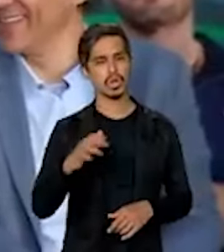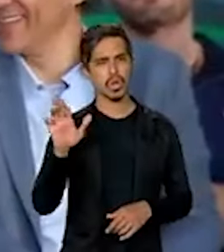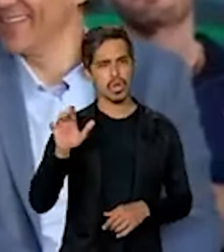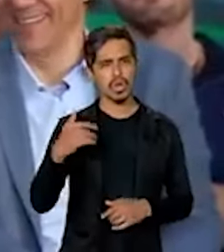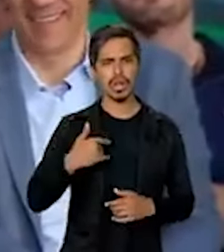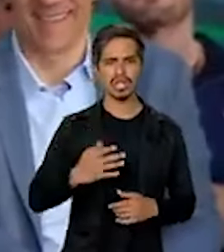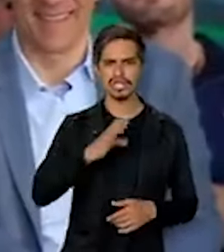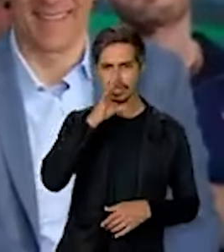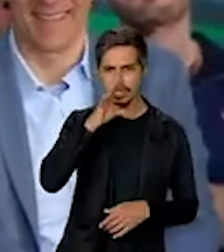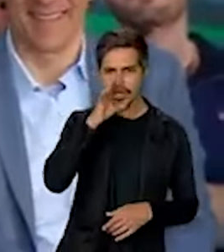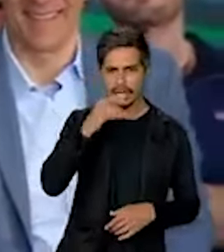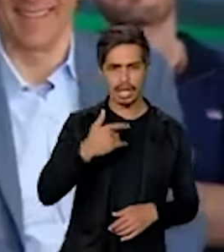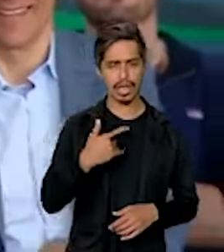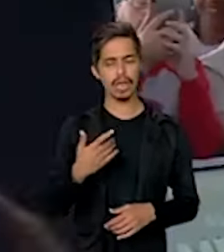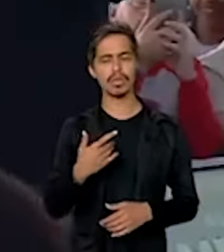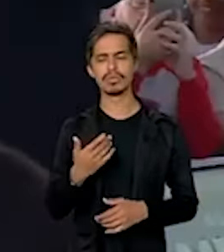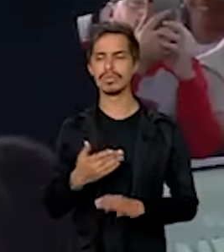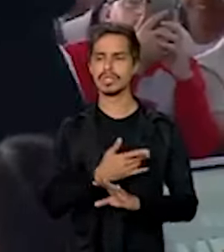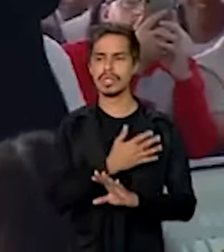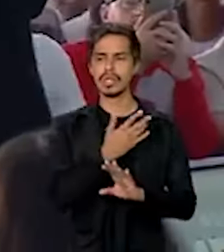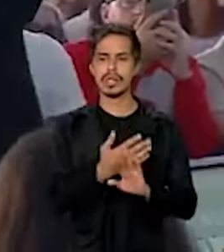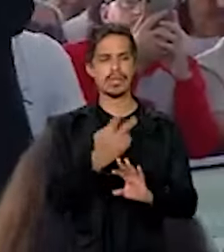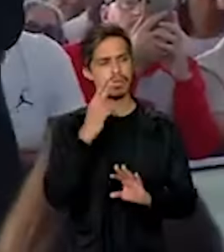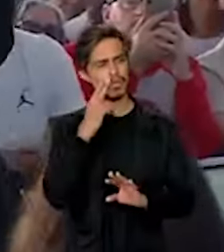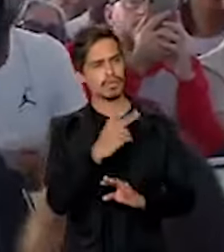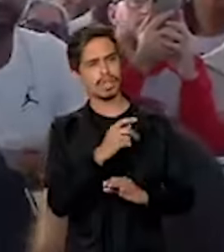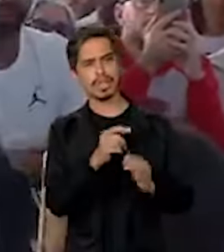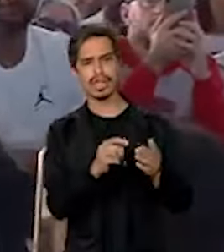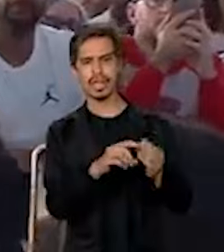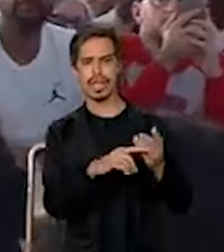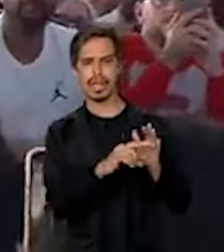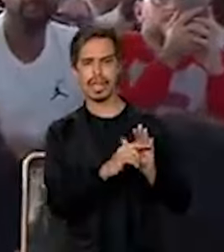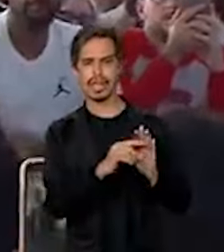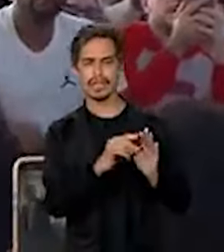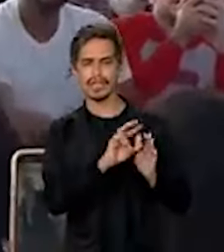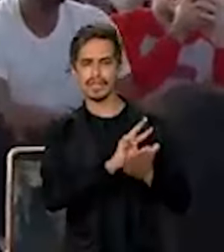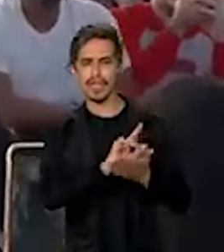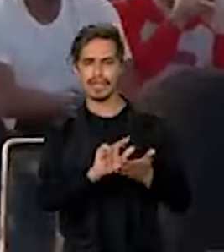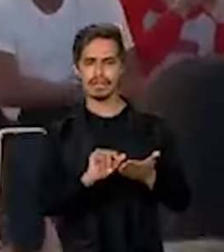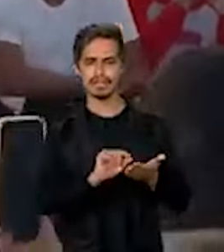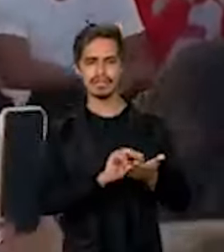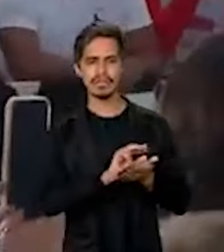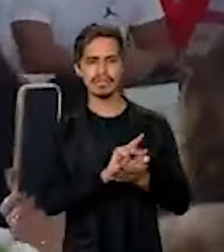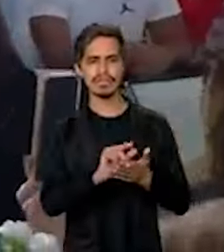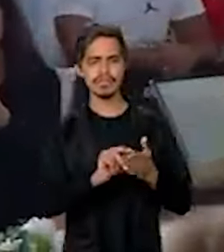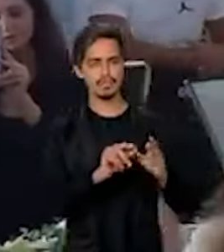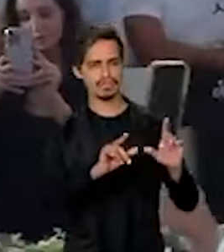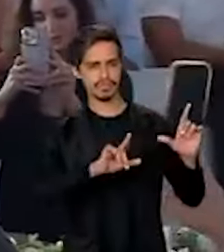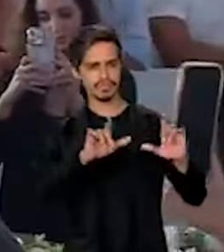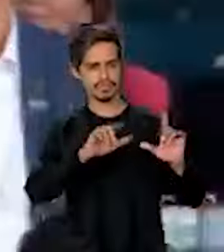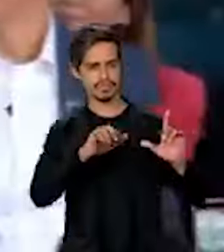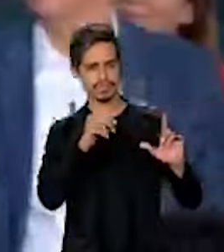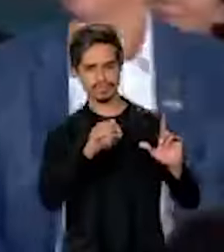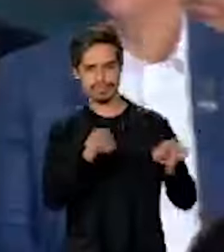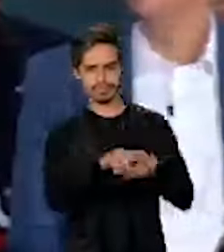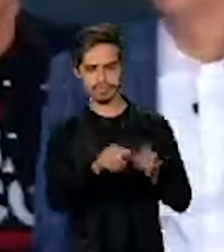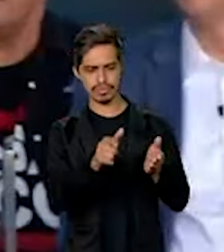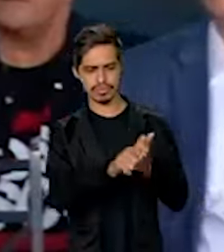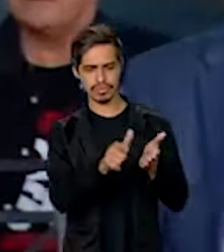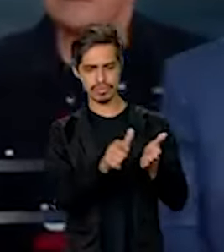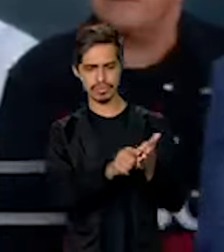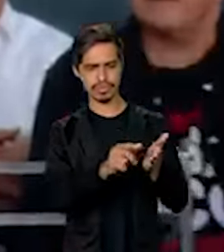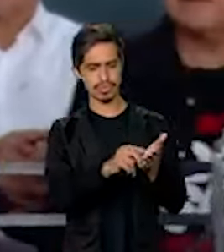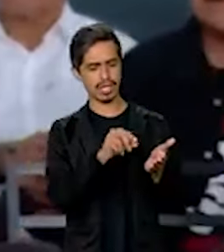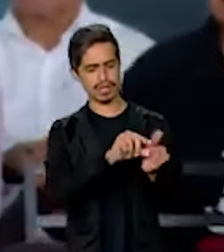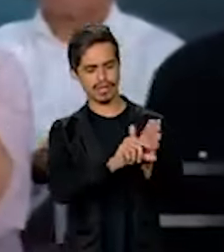demais, esse dia eu estou vendo vários artigos, estou vendo vários artigos de colunista dizendo que eu estou